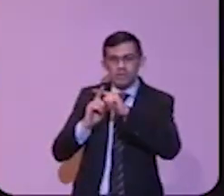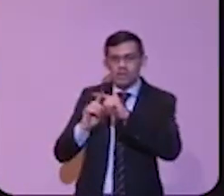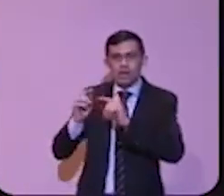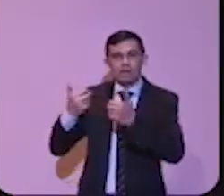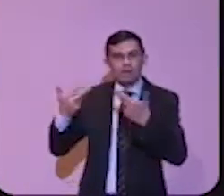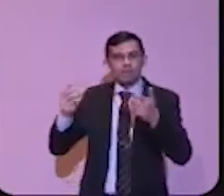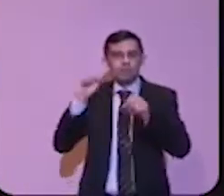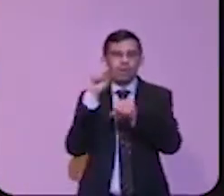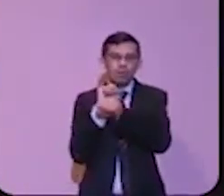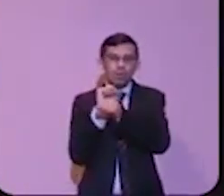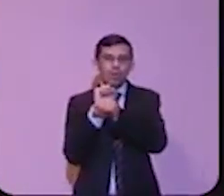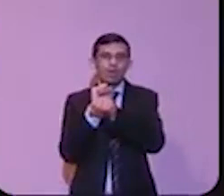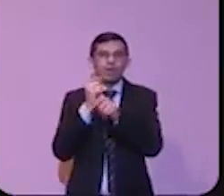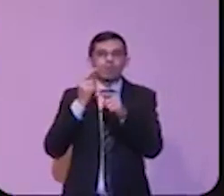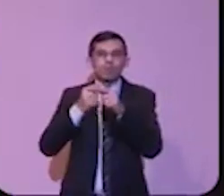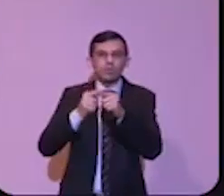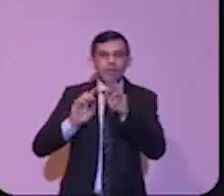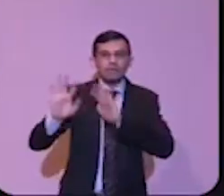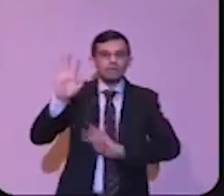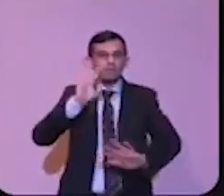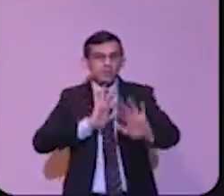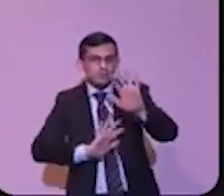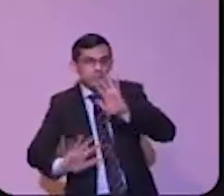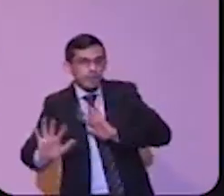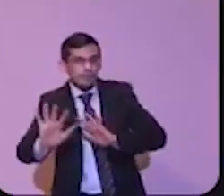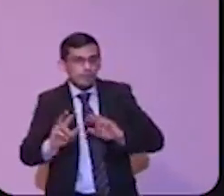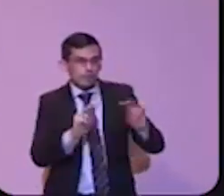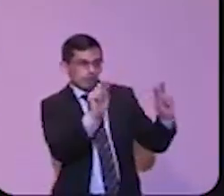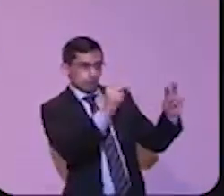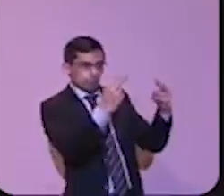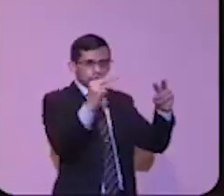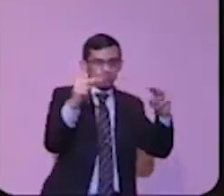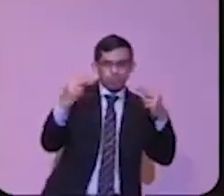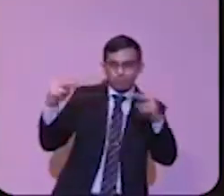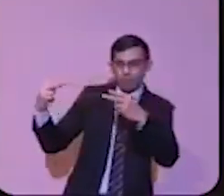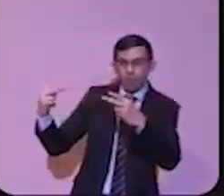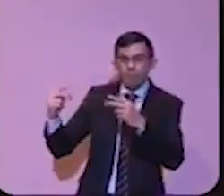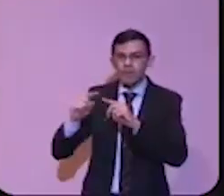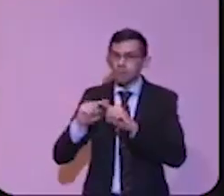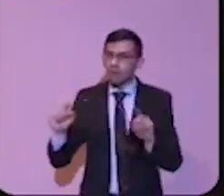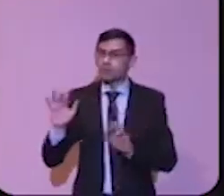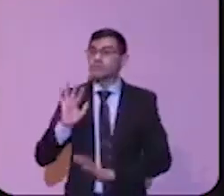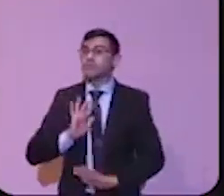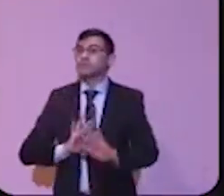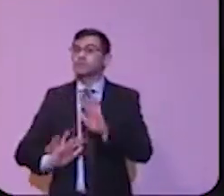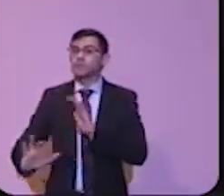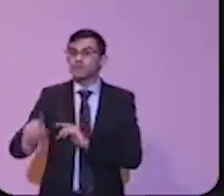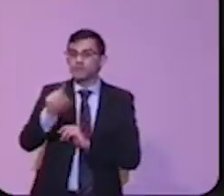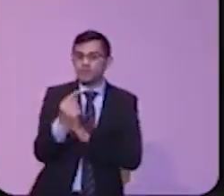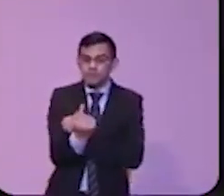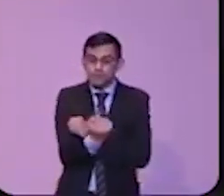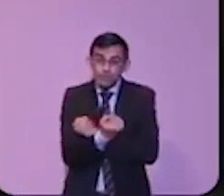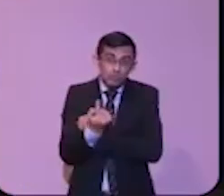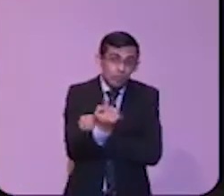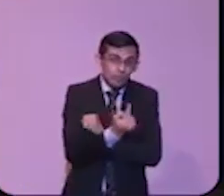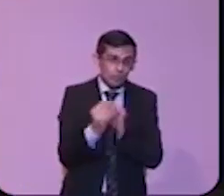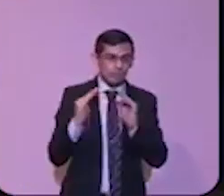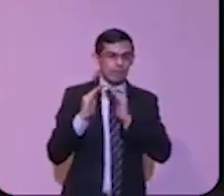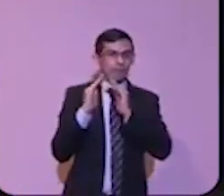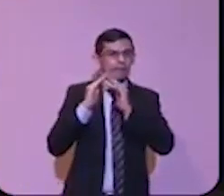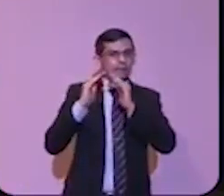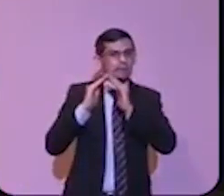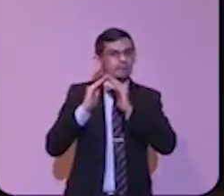aquilo, porque olhares estavam nos supervisionando. Mas de repente agora você isolado em